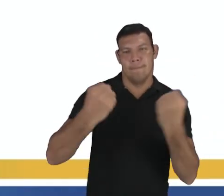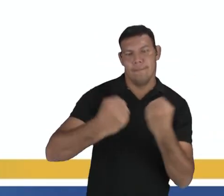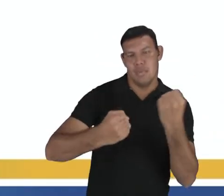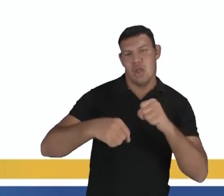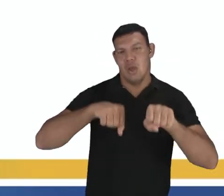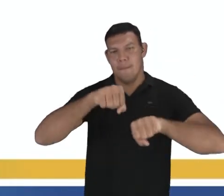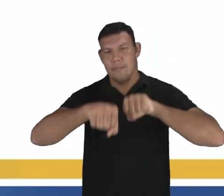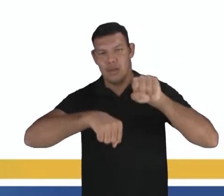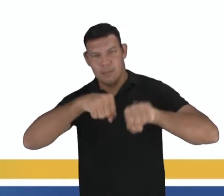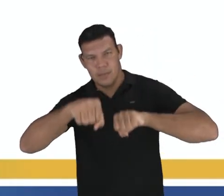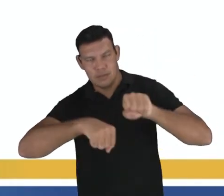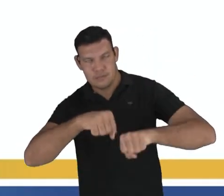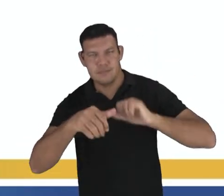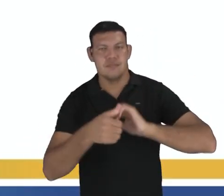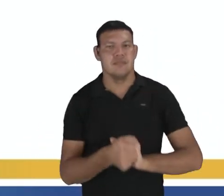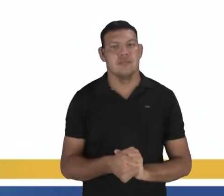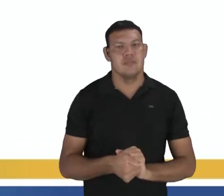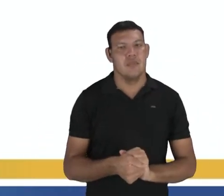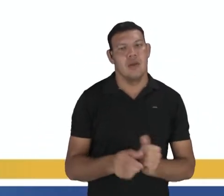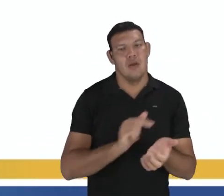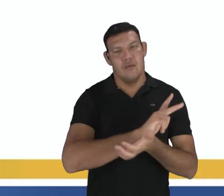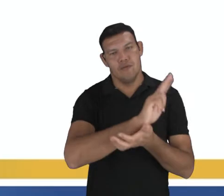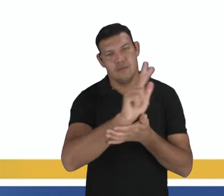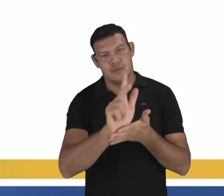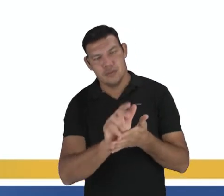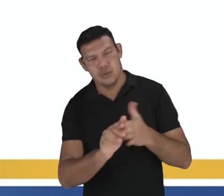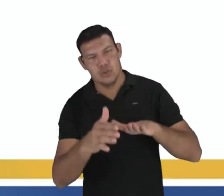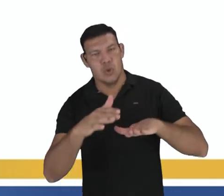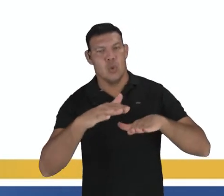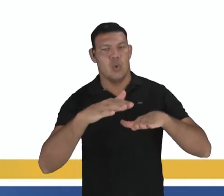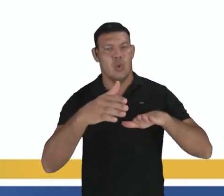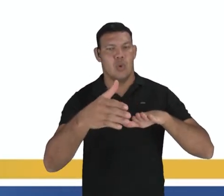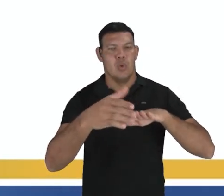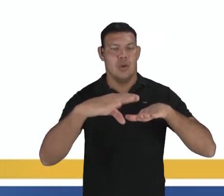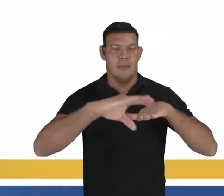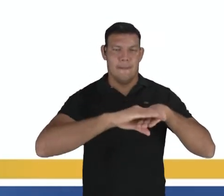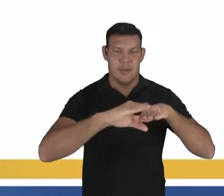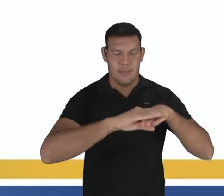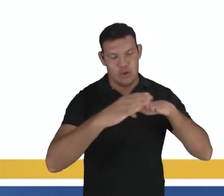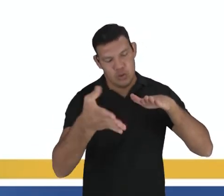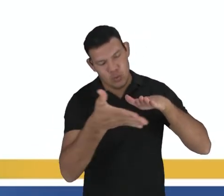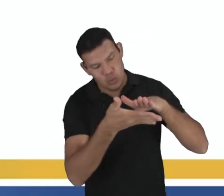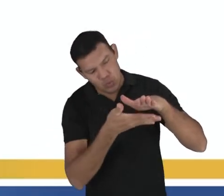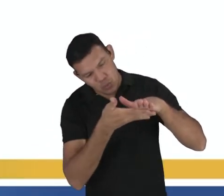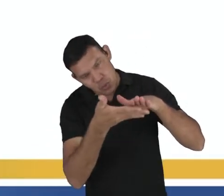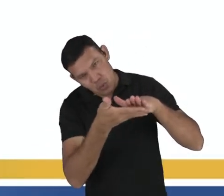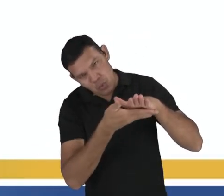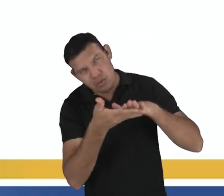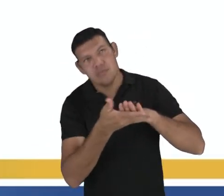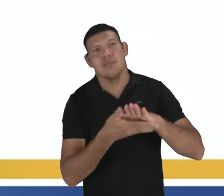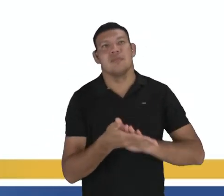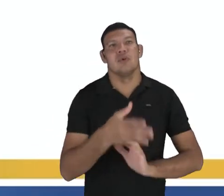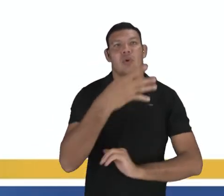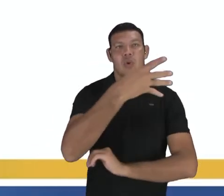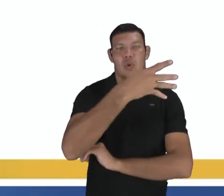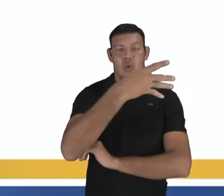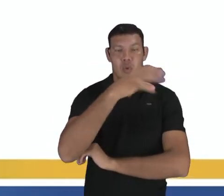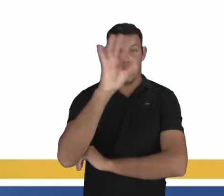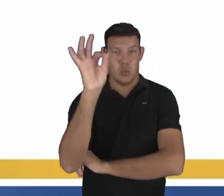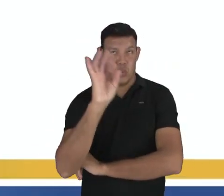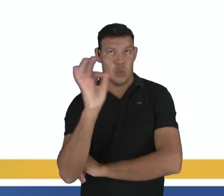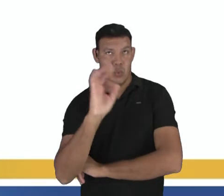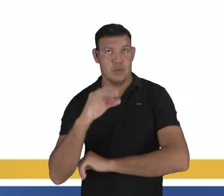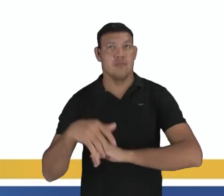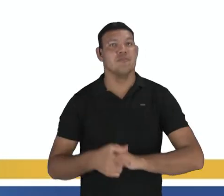as bicicletas, né, vários solas de sapato. E então, nesse período, cerca de 4% de toda a exportação